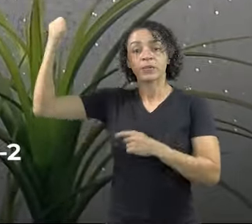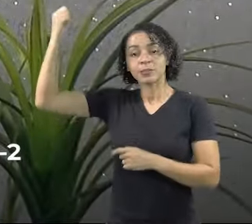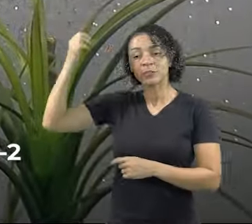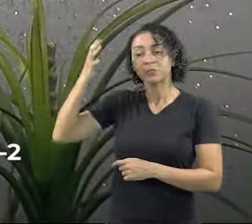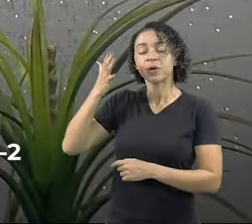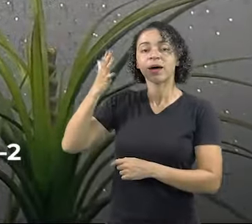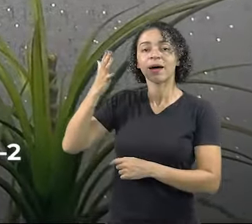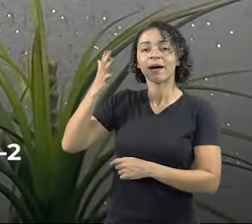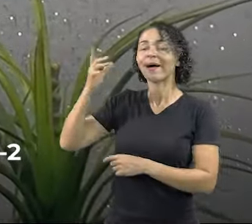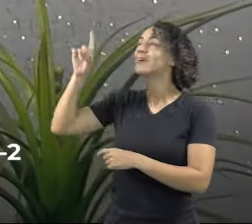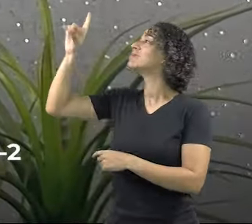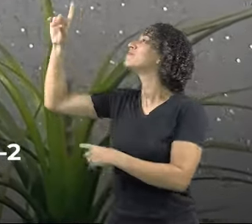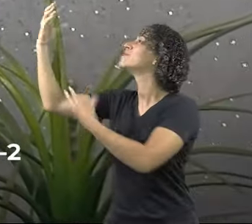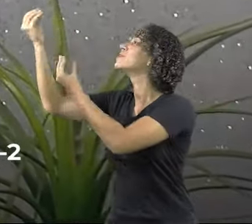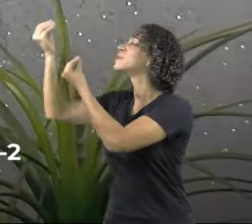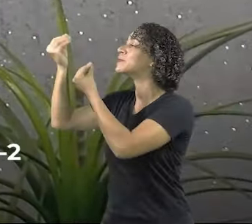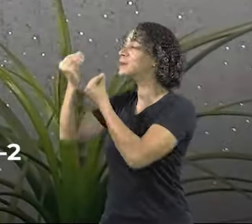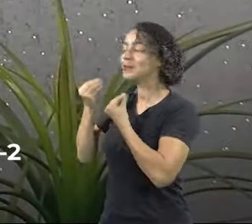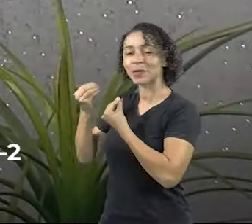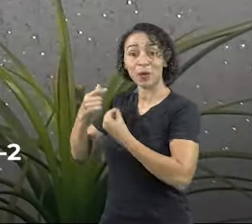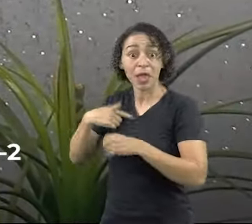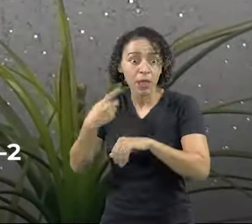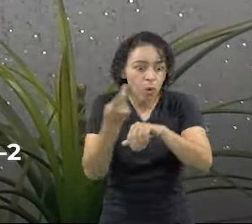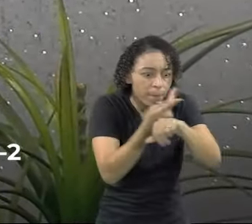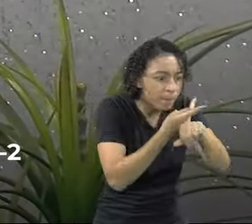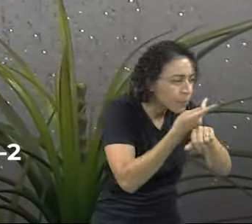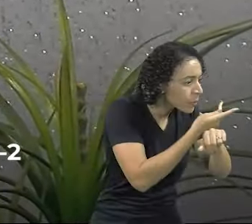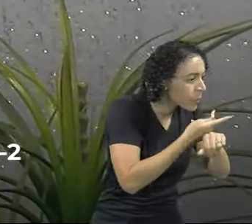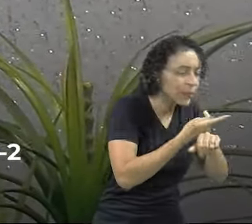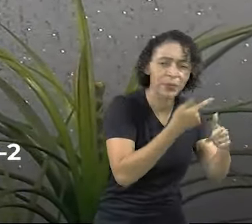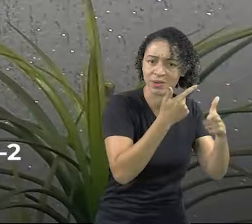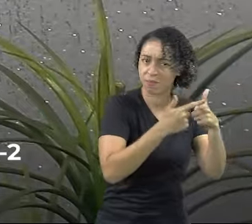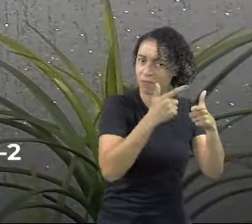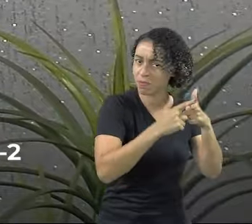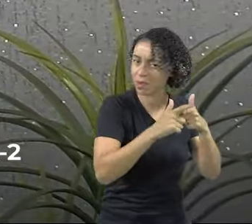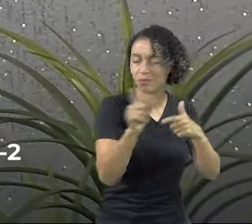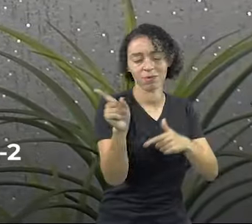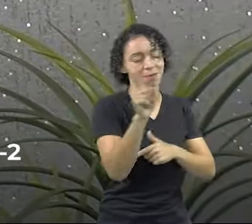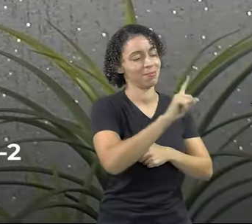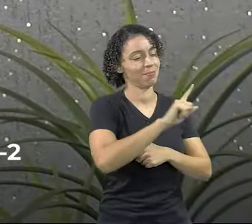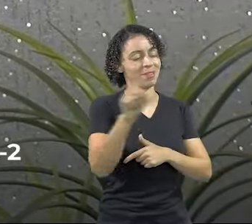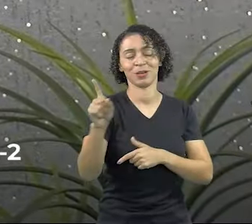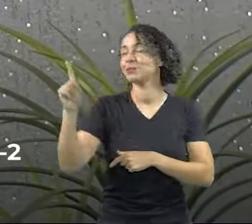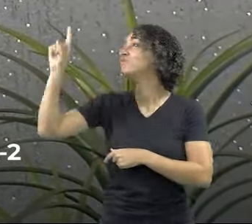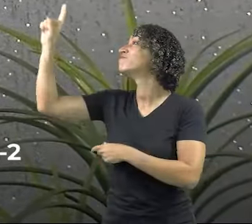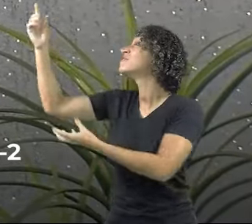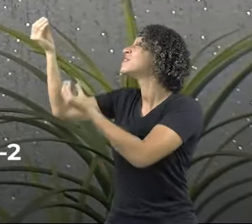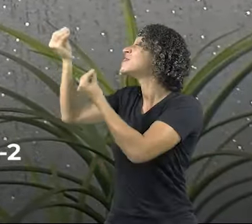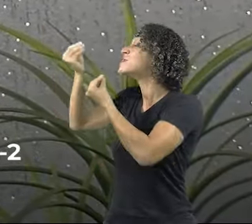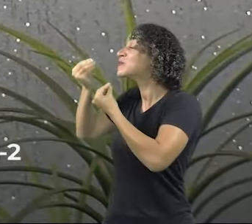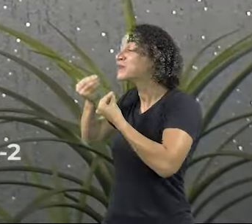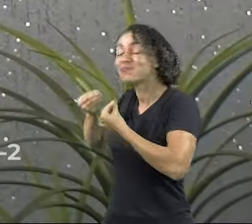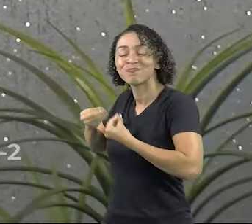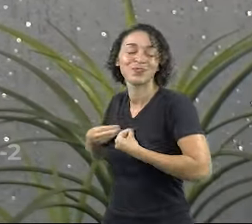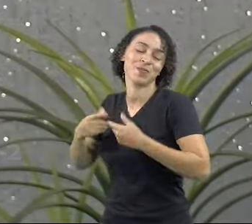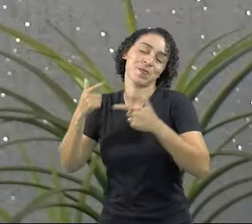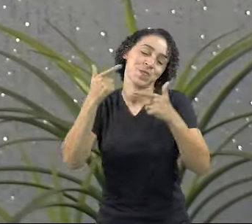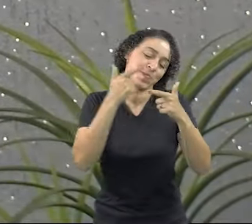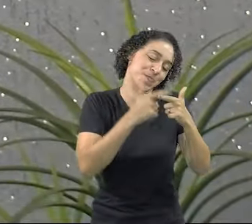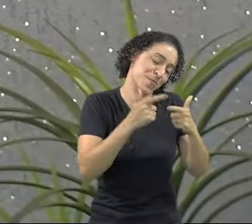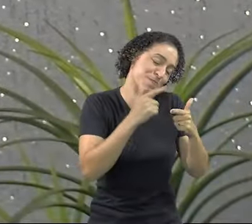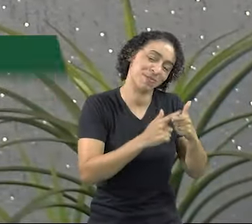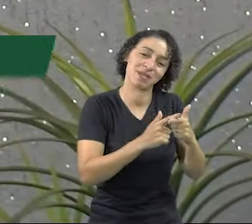foi me posto quer dizer eu não busquei um problema foi-me posto um